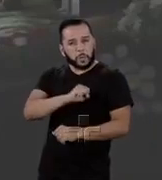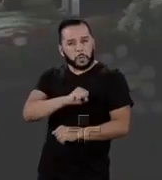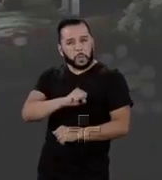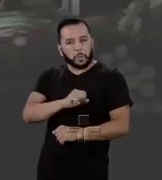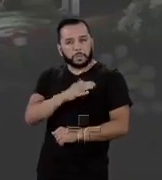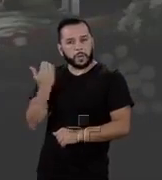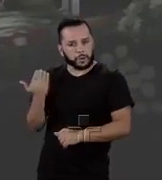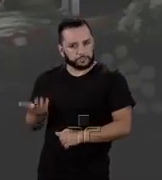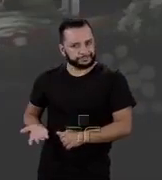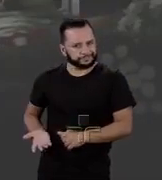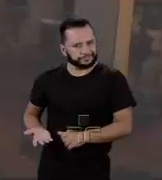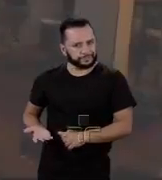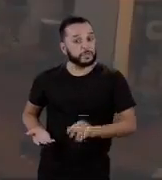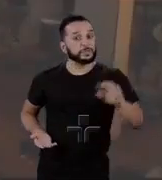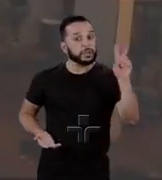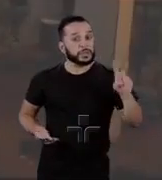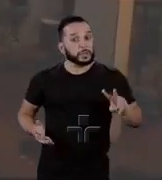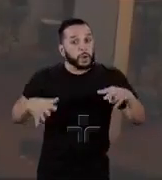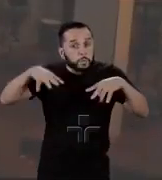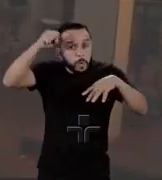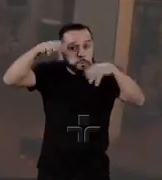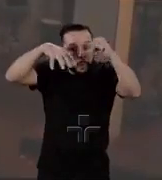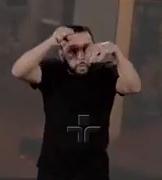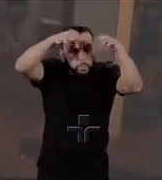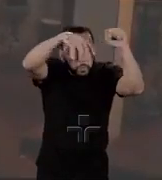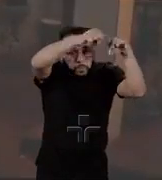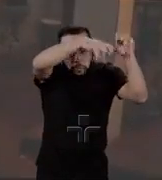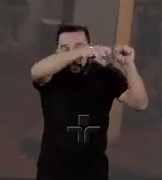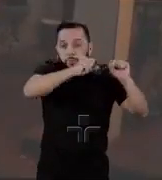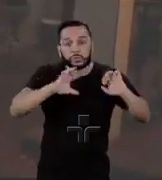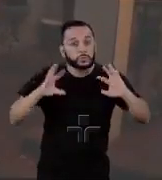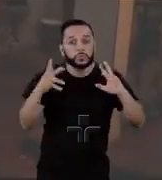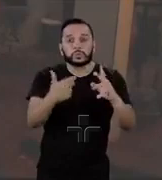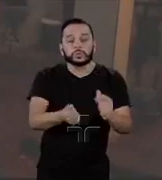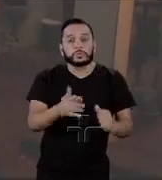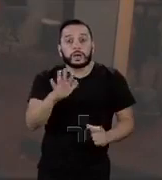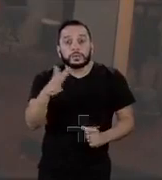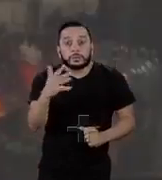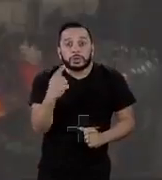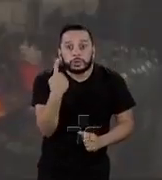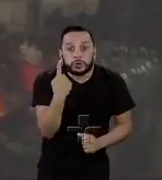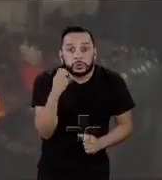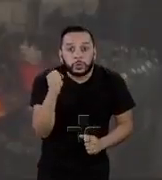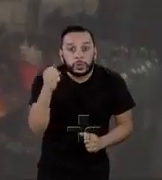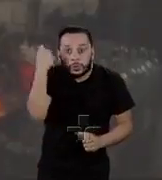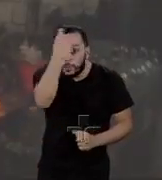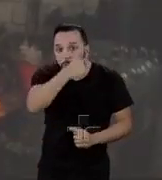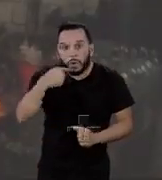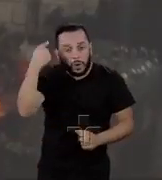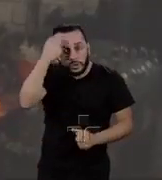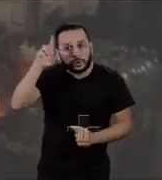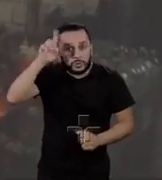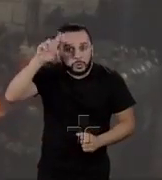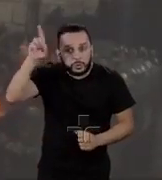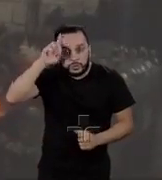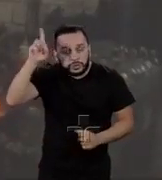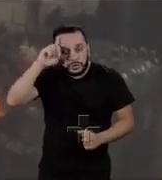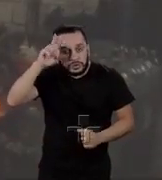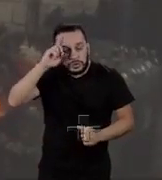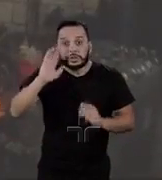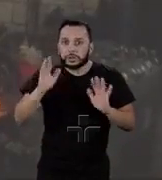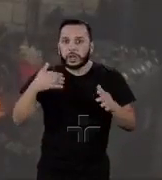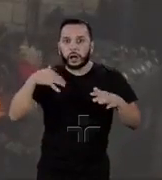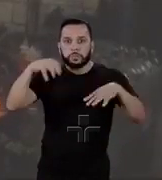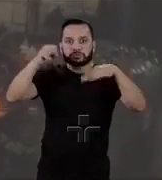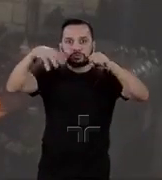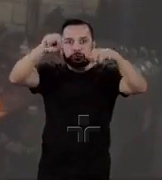Venezuelanos estão vivendo no escuro. Eles enfrentam um racionamento de luz que dura em média 18 horas. Os blackouts são comuns no país, mas aumentaram nas